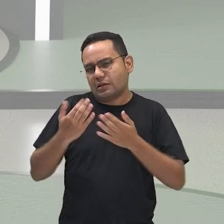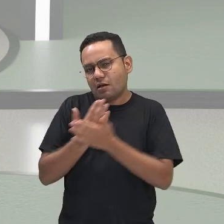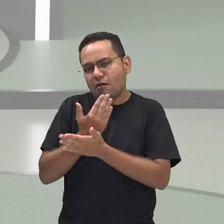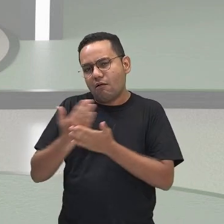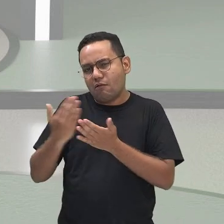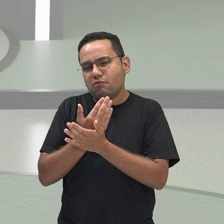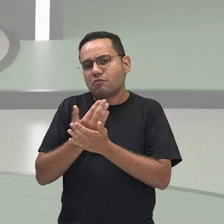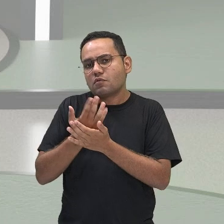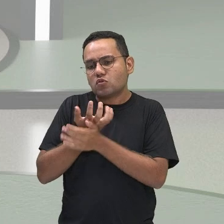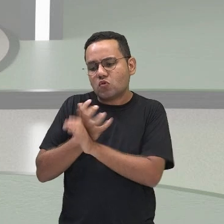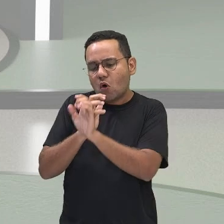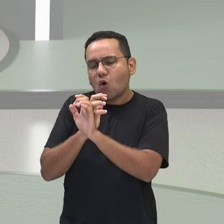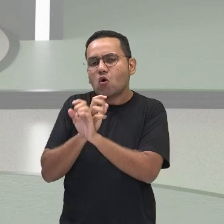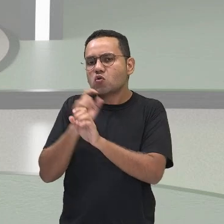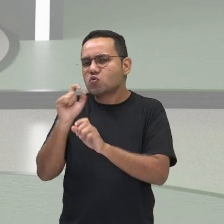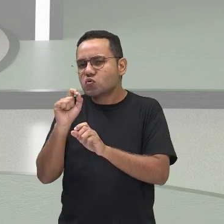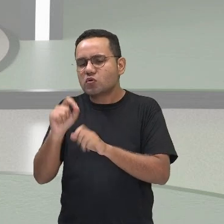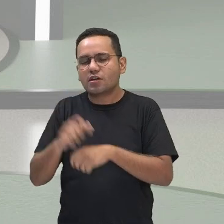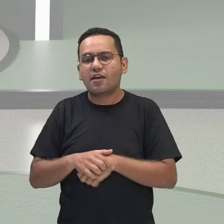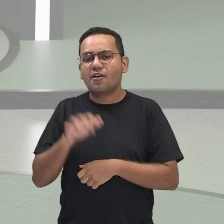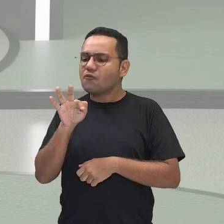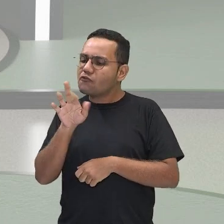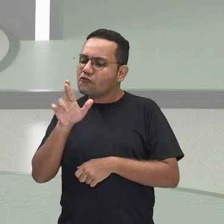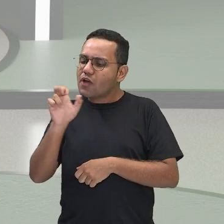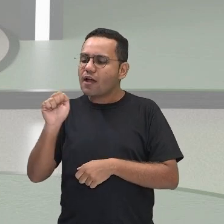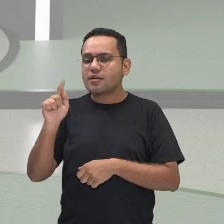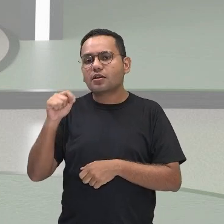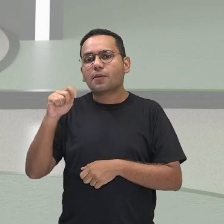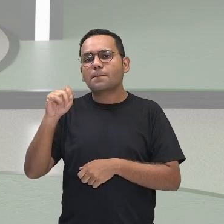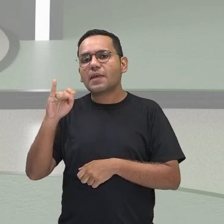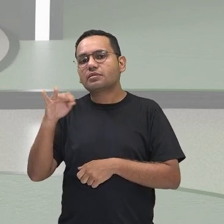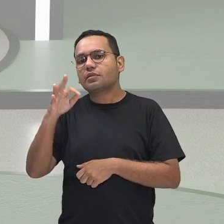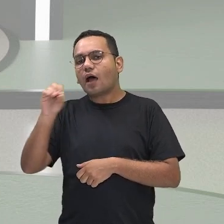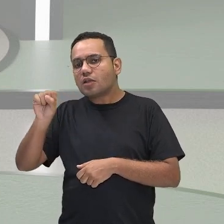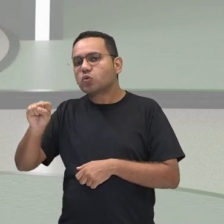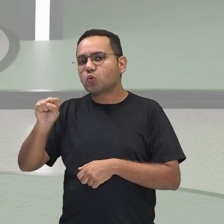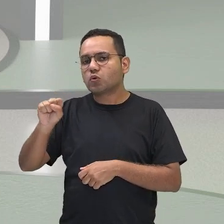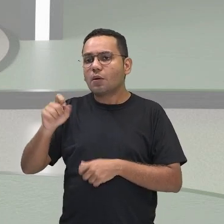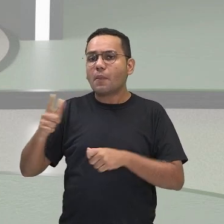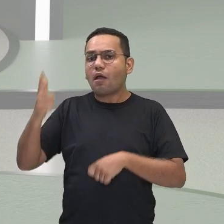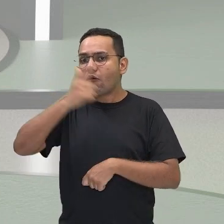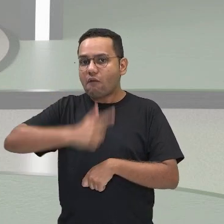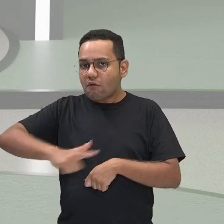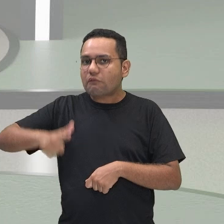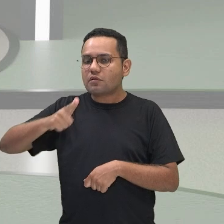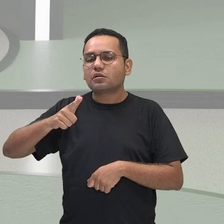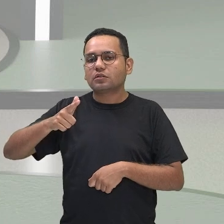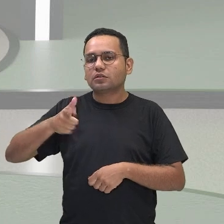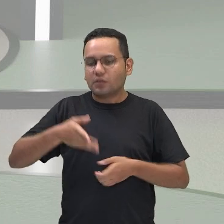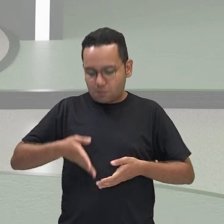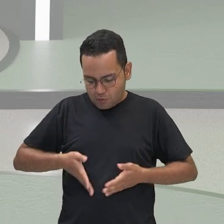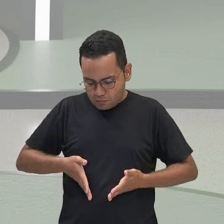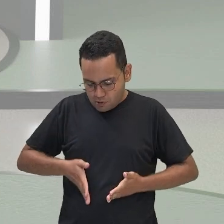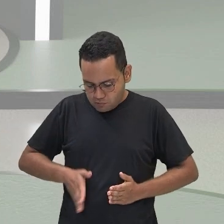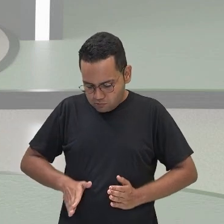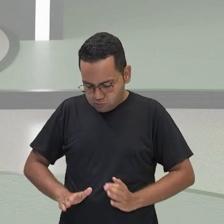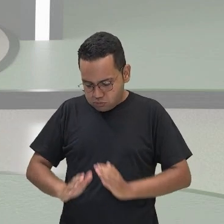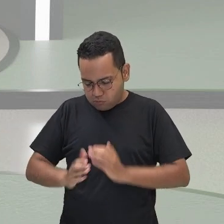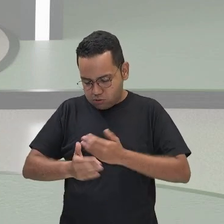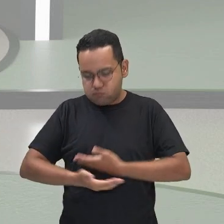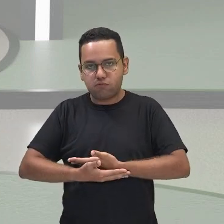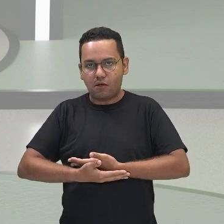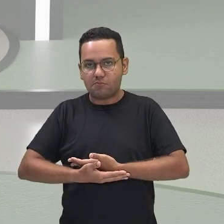o nascimento, a passagem, né, pelo canal vaginal na hora do nascimento do